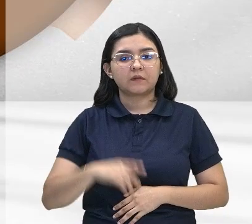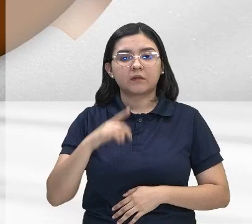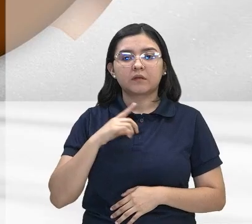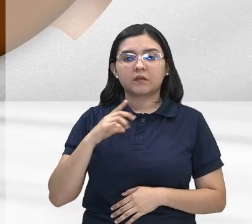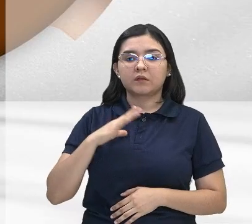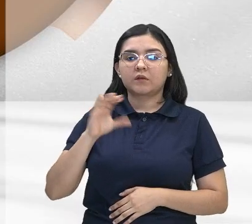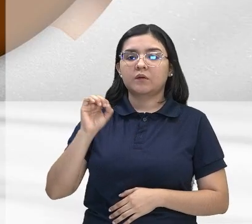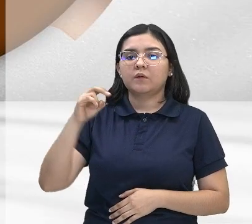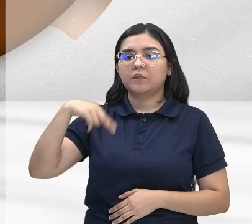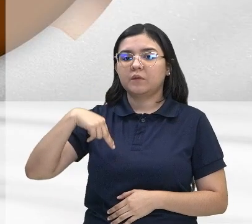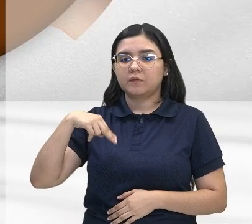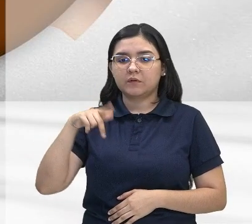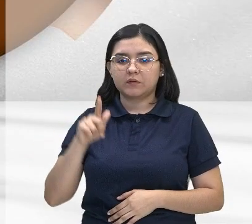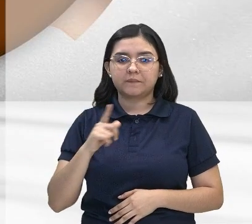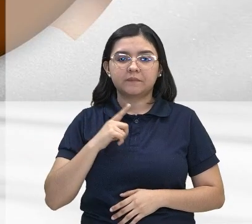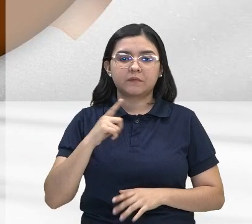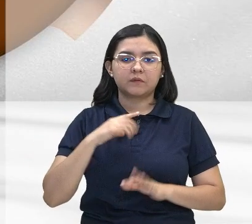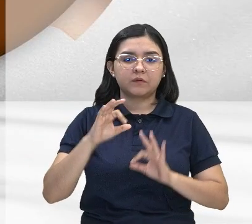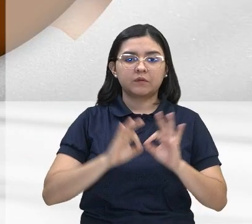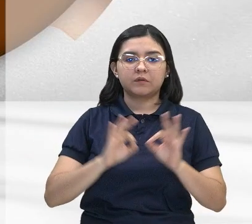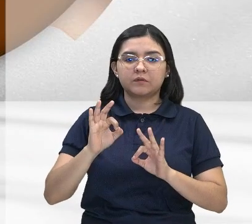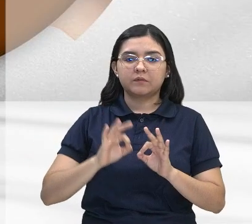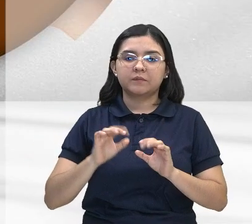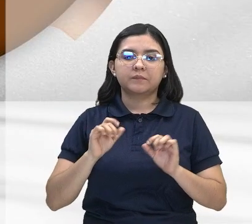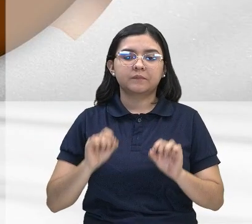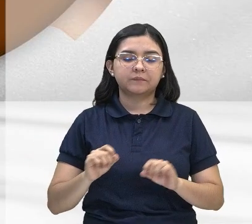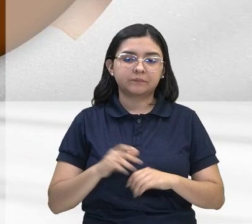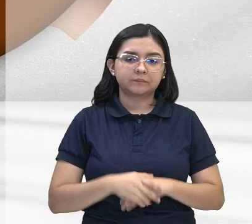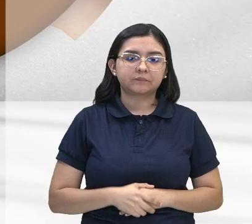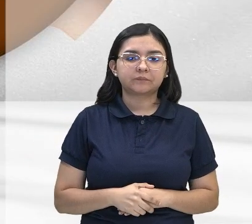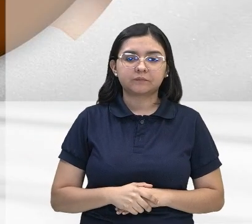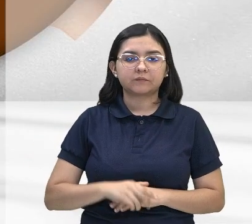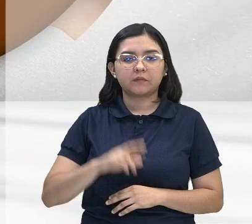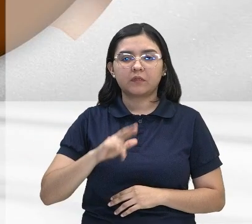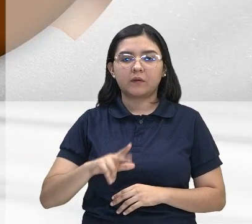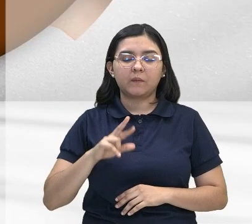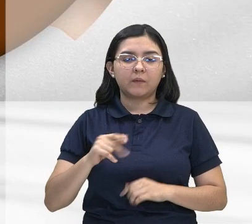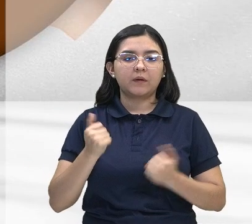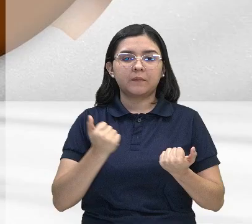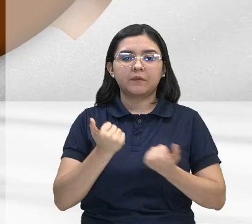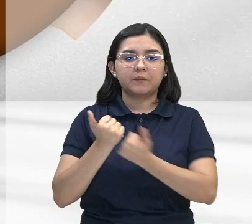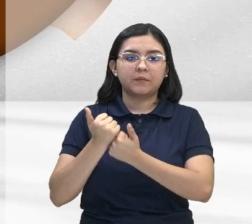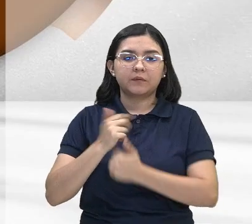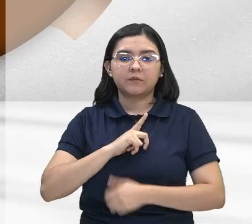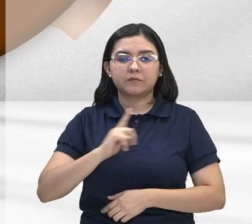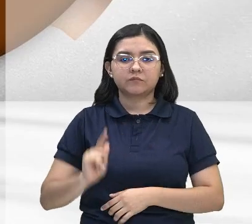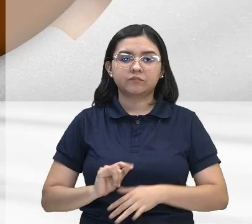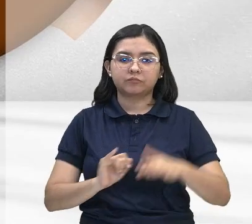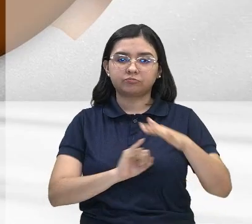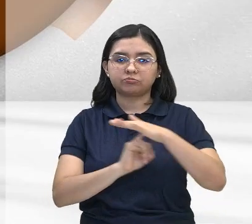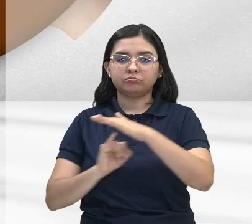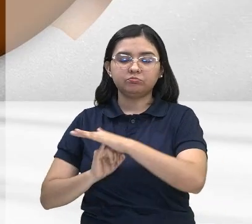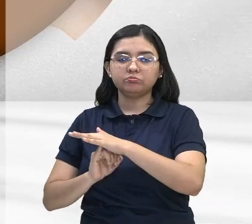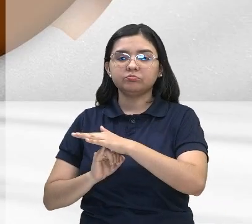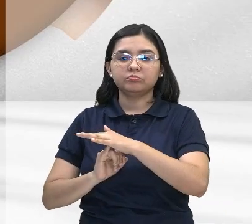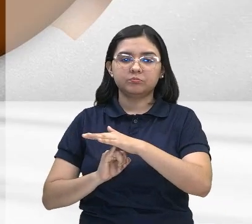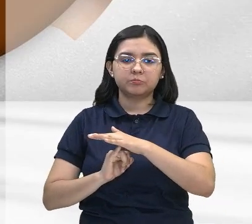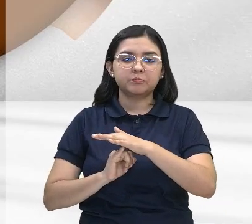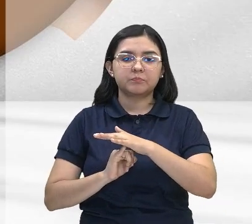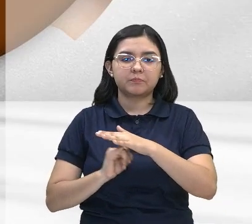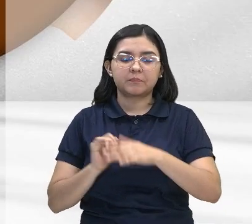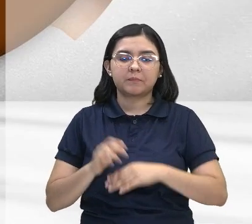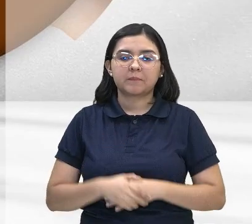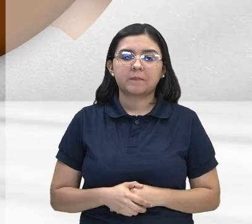as organizações não governamentais, que são instituições que não pertencem à